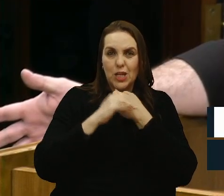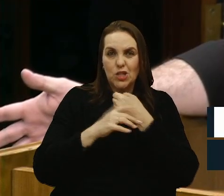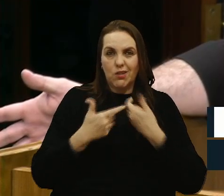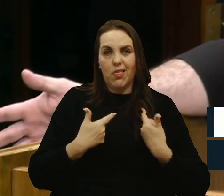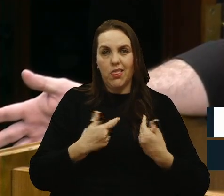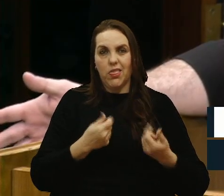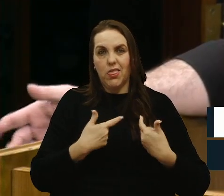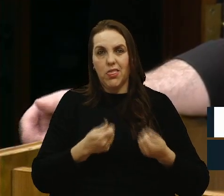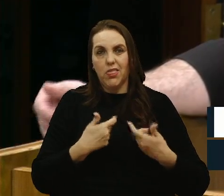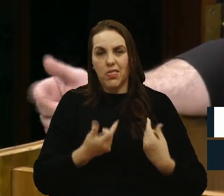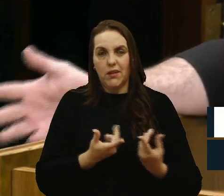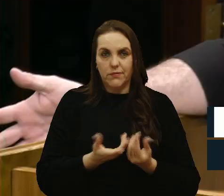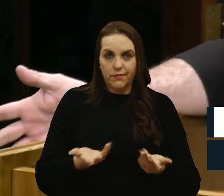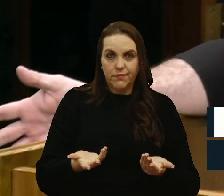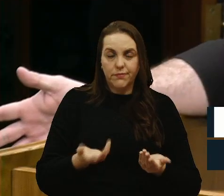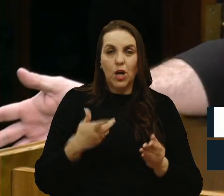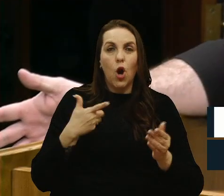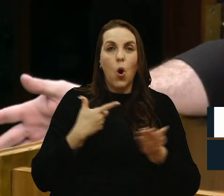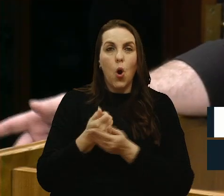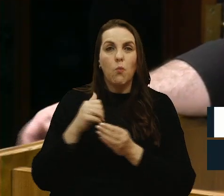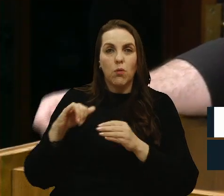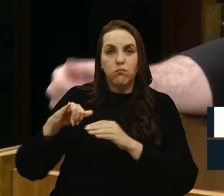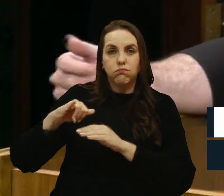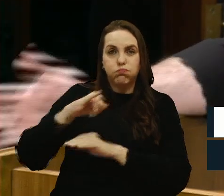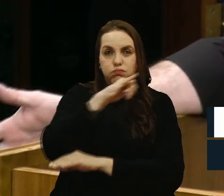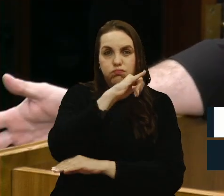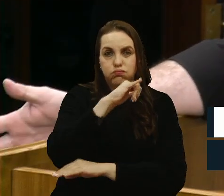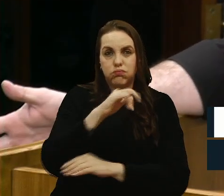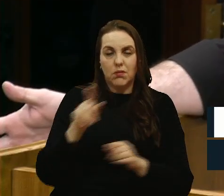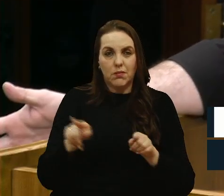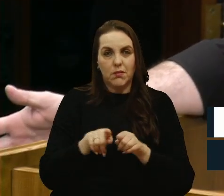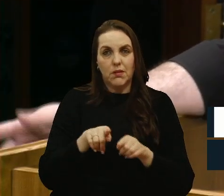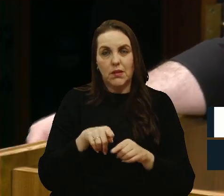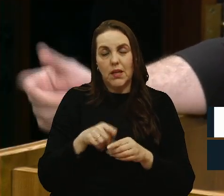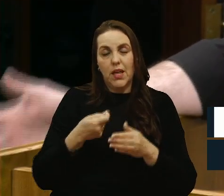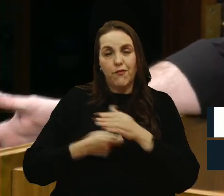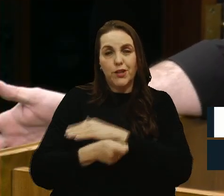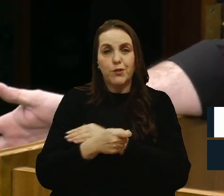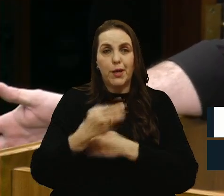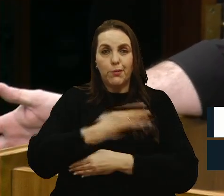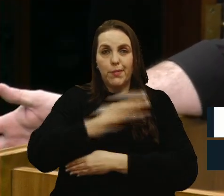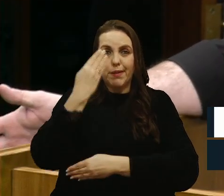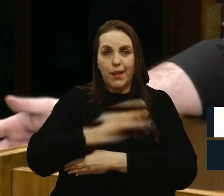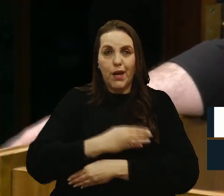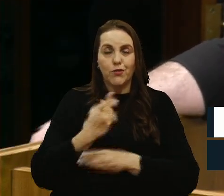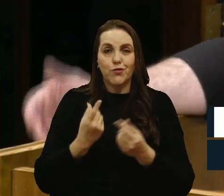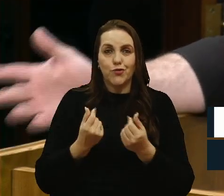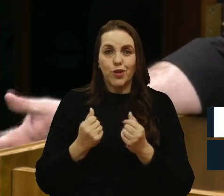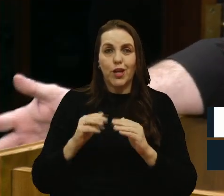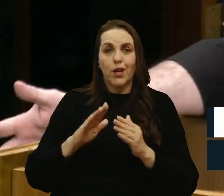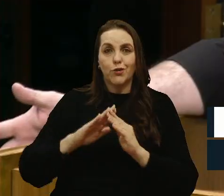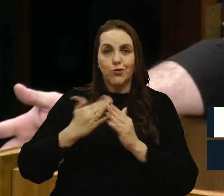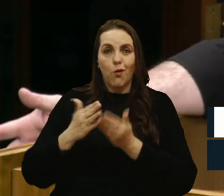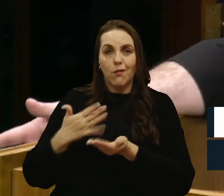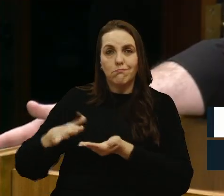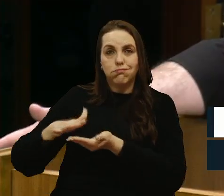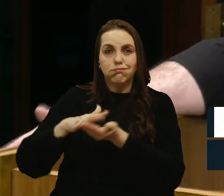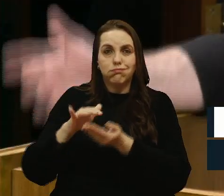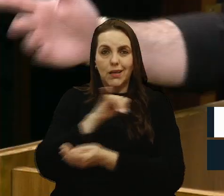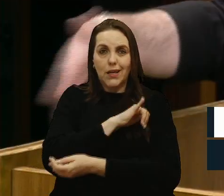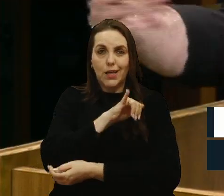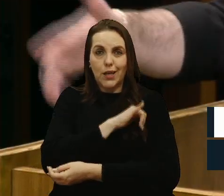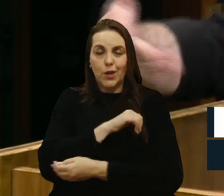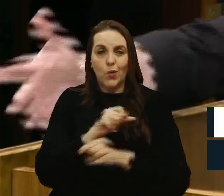vereador Iago, quis comprar jatinho de governador, quis investir nos pedágios, dinheiro para a escola de samba no Rio de Janeiro, quadra de beach